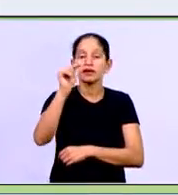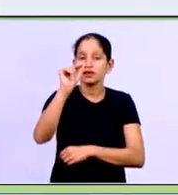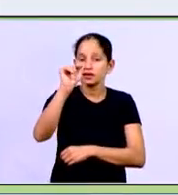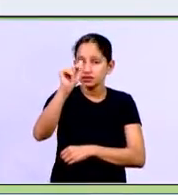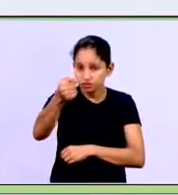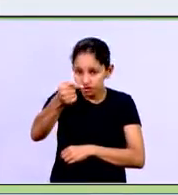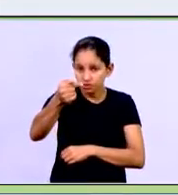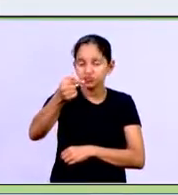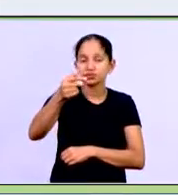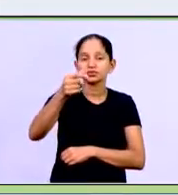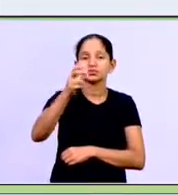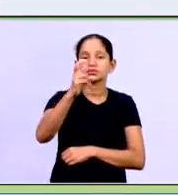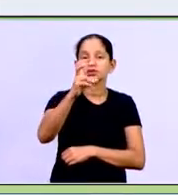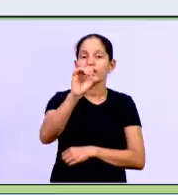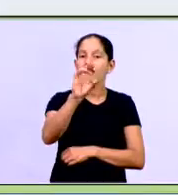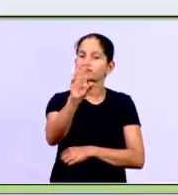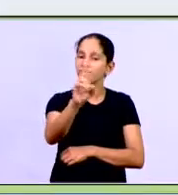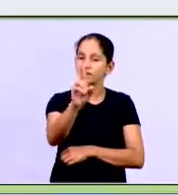R$7.500.